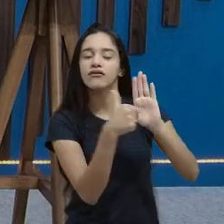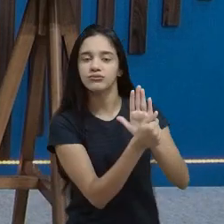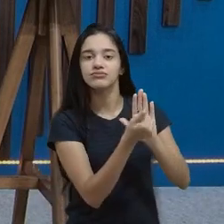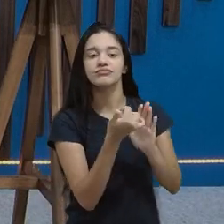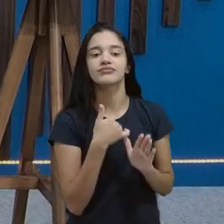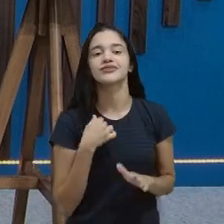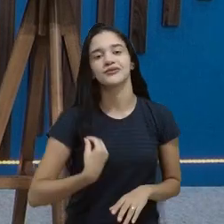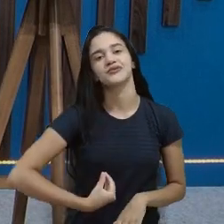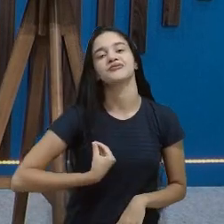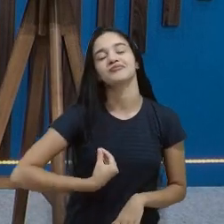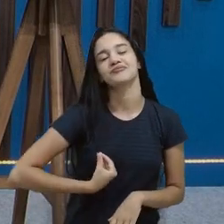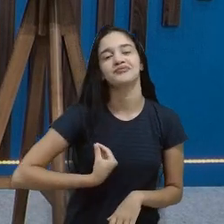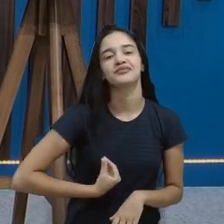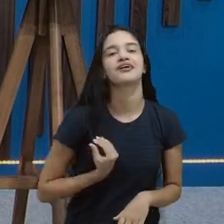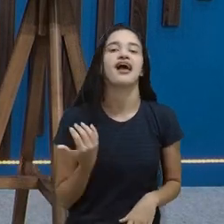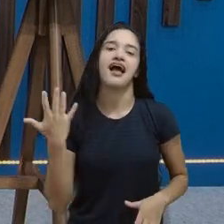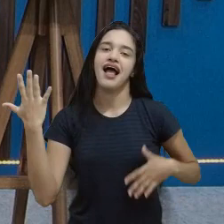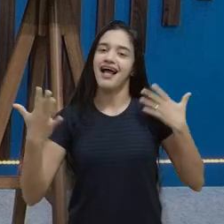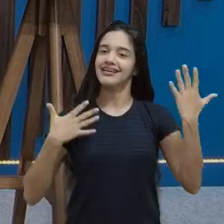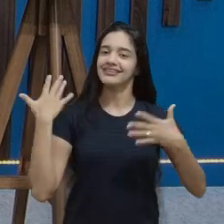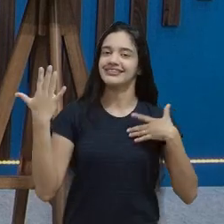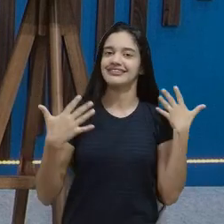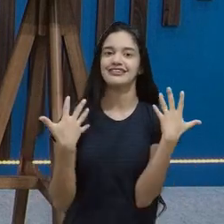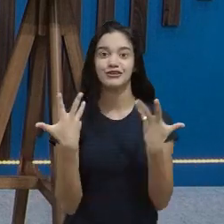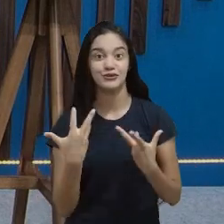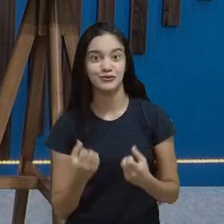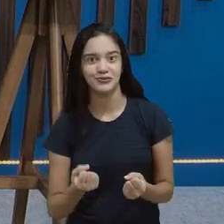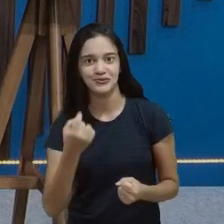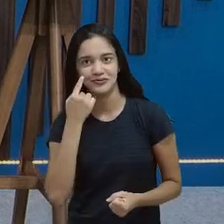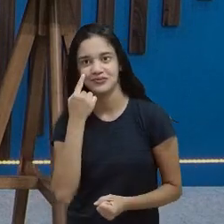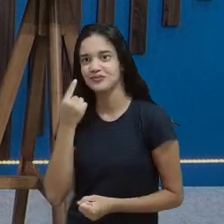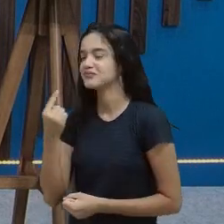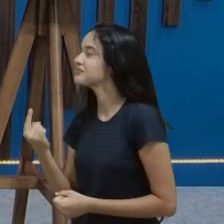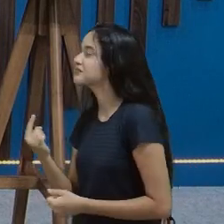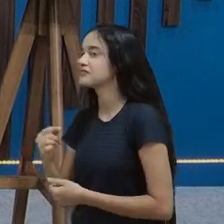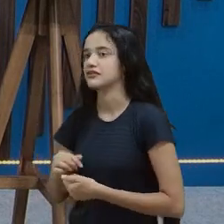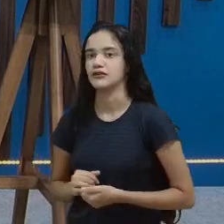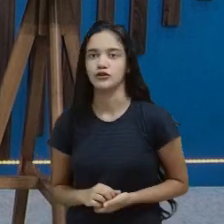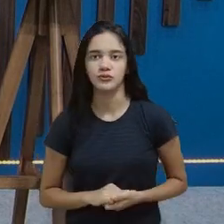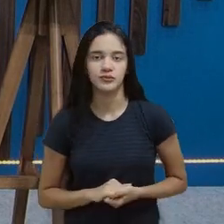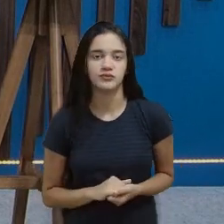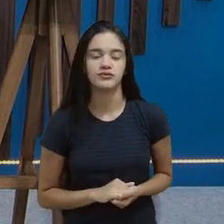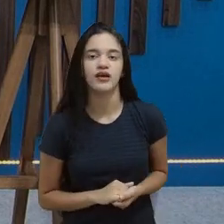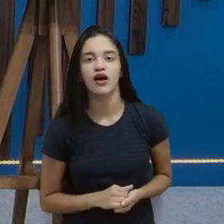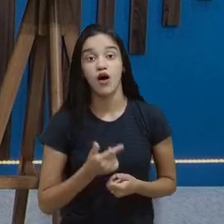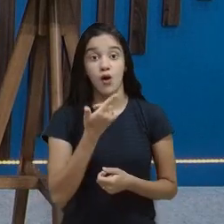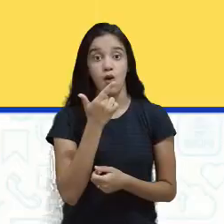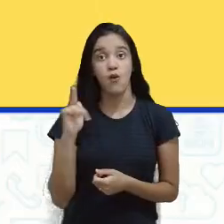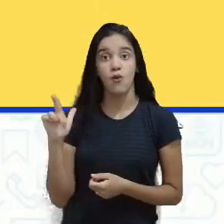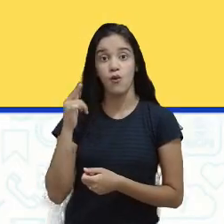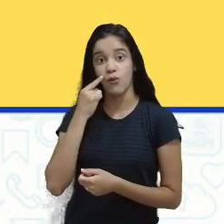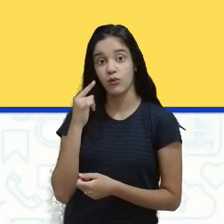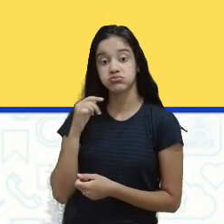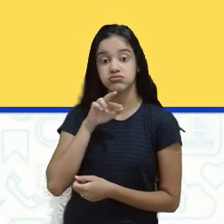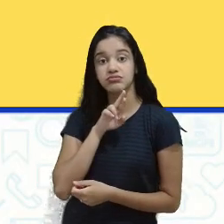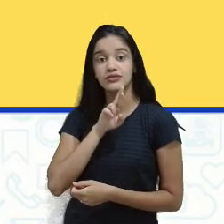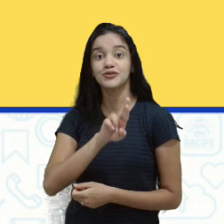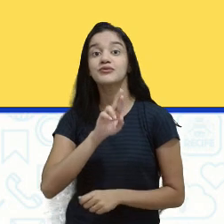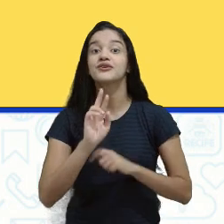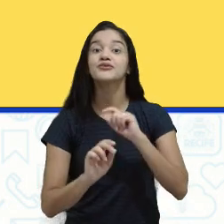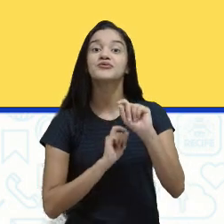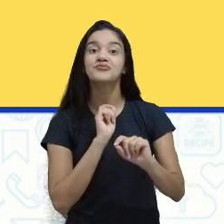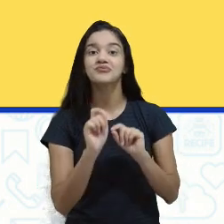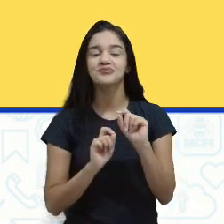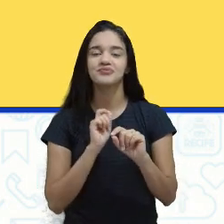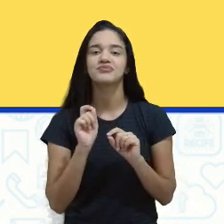de vivenciarmos a alegria. Então, vamos nos alegrar. Então, outra expectativa de resposta, não é?